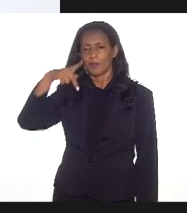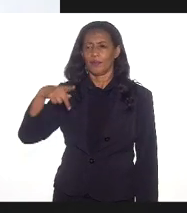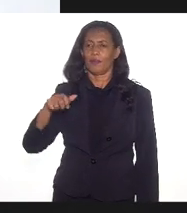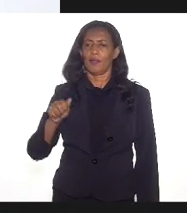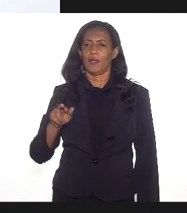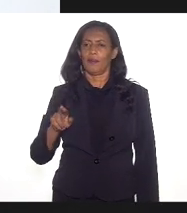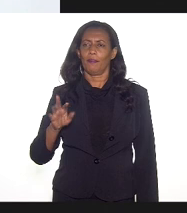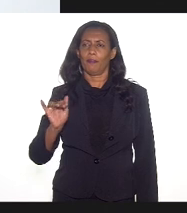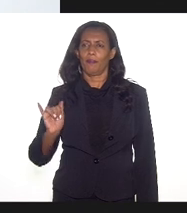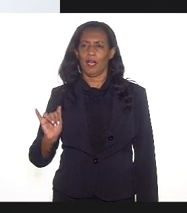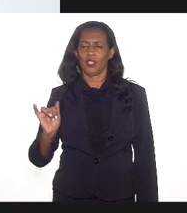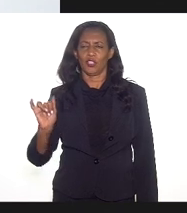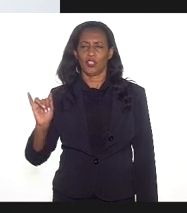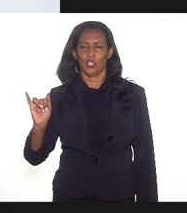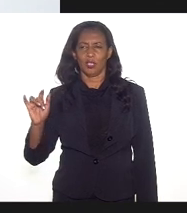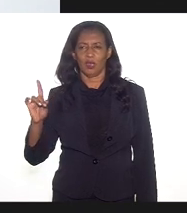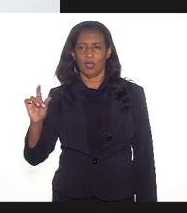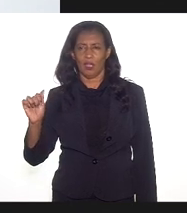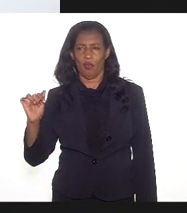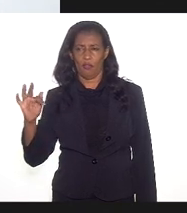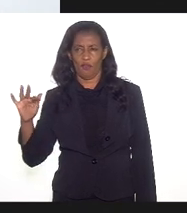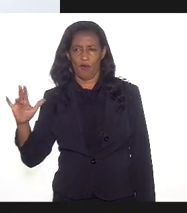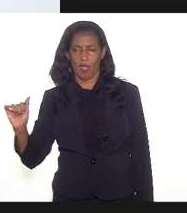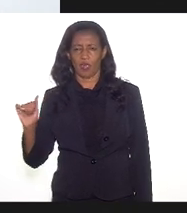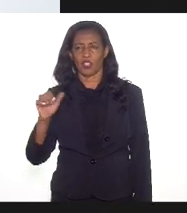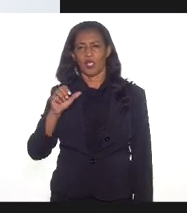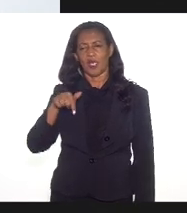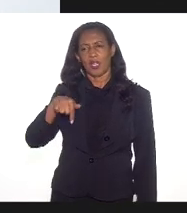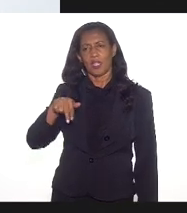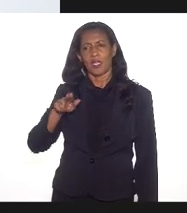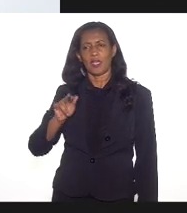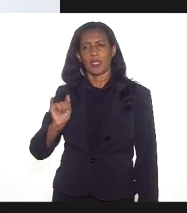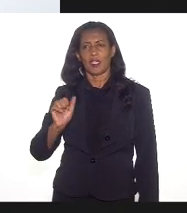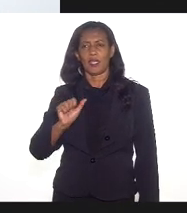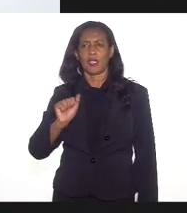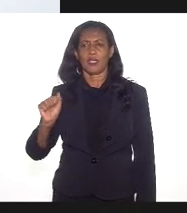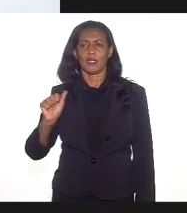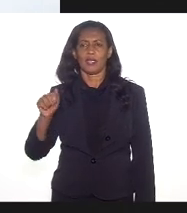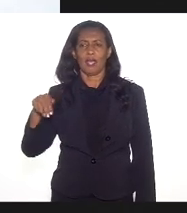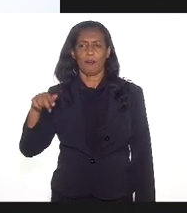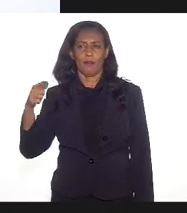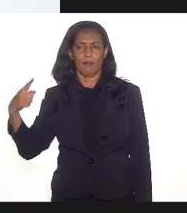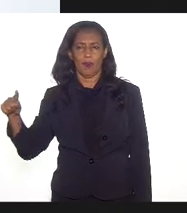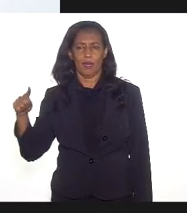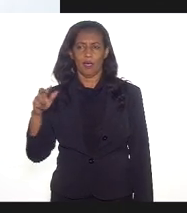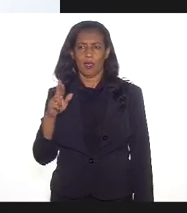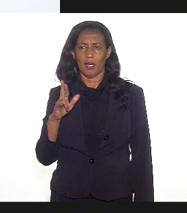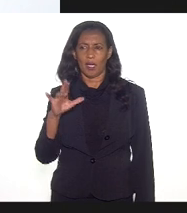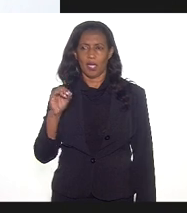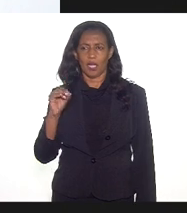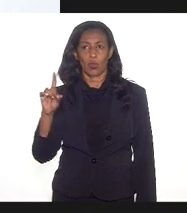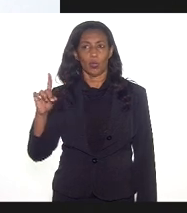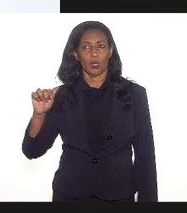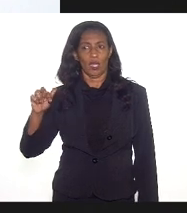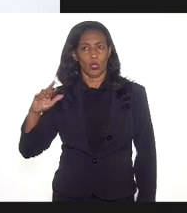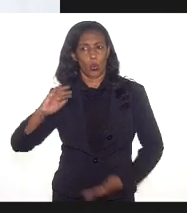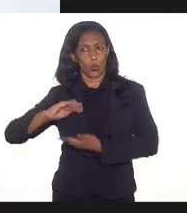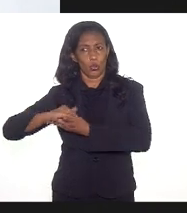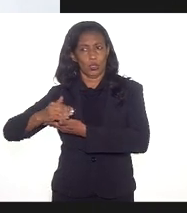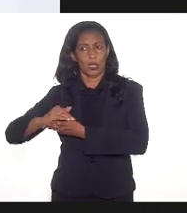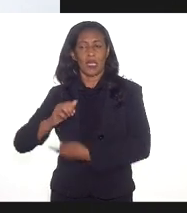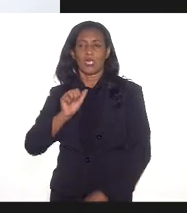Alferes, Quissamã, Rio Claro, Rio das Ostras, São Fidélis,